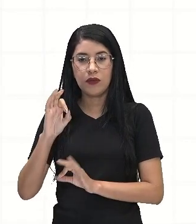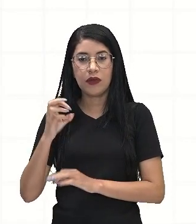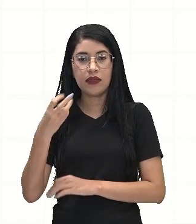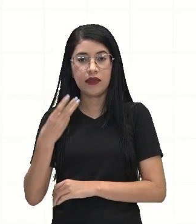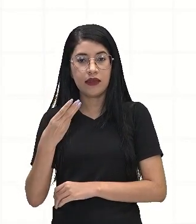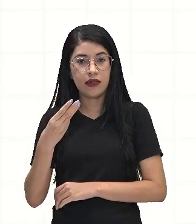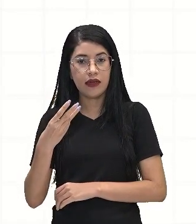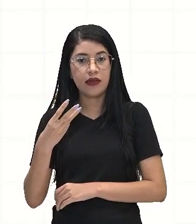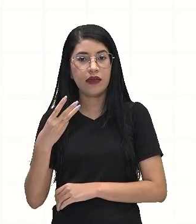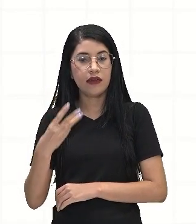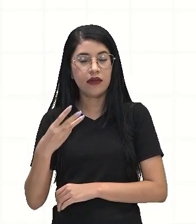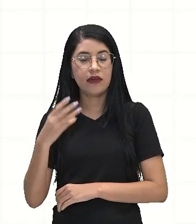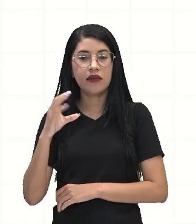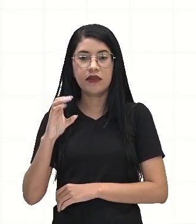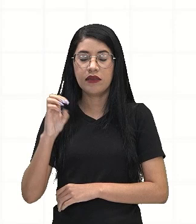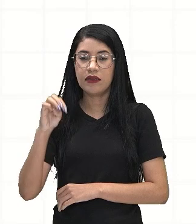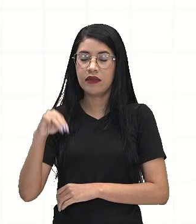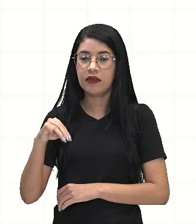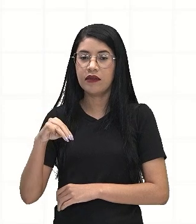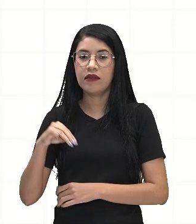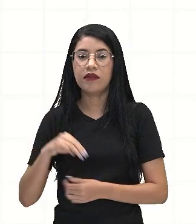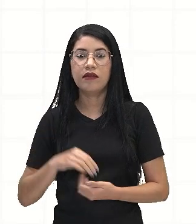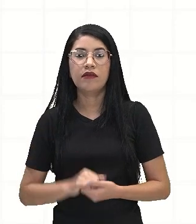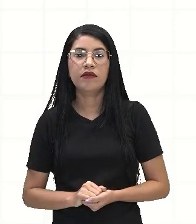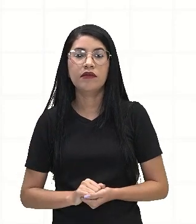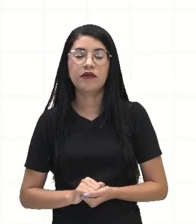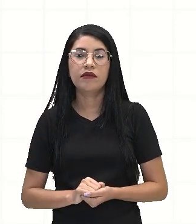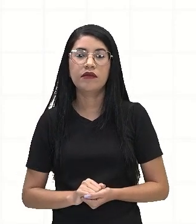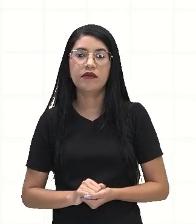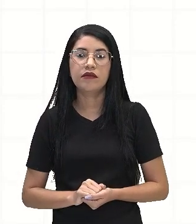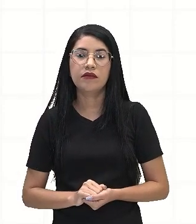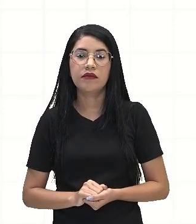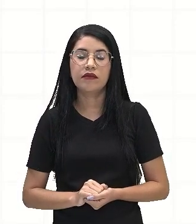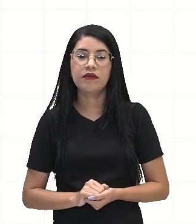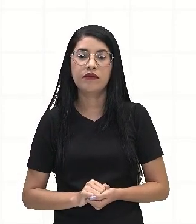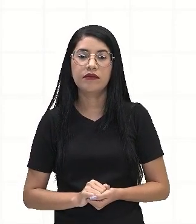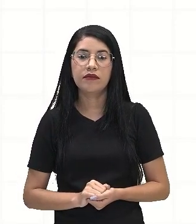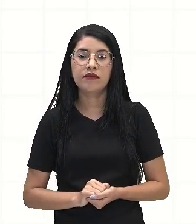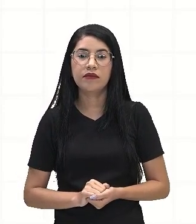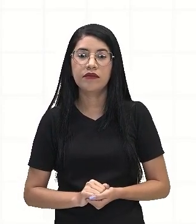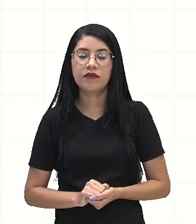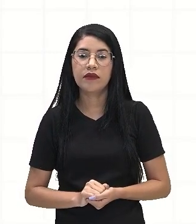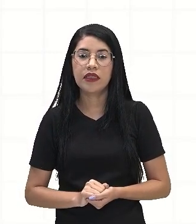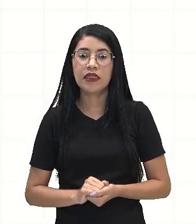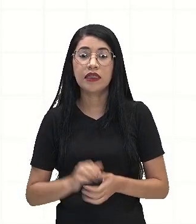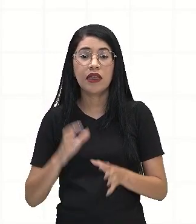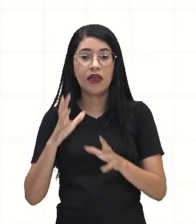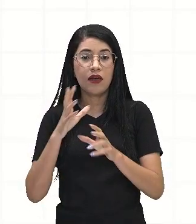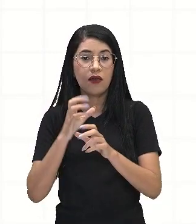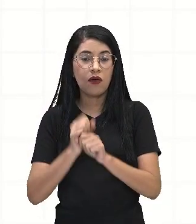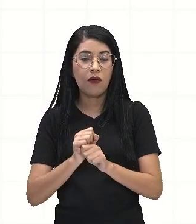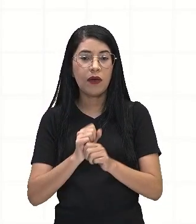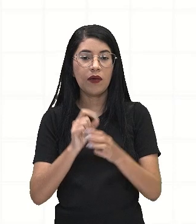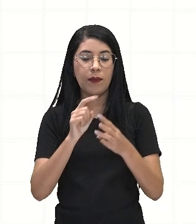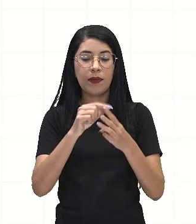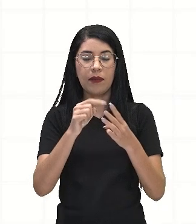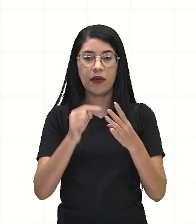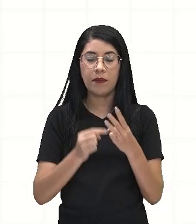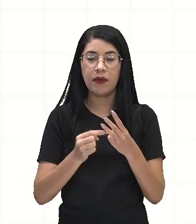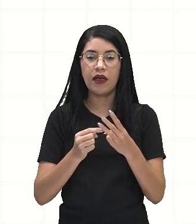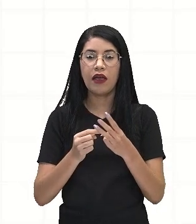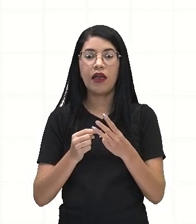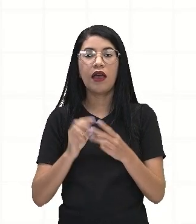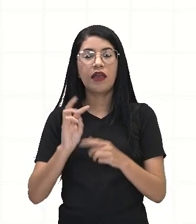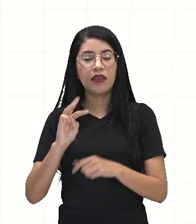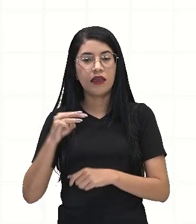gente faz a multiplicação das 3 medidas, que a resposta vai ser o centímetro elevado a 3.